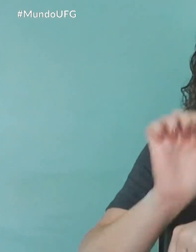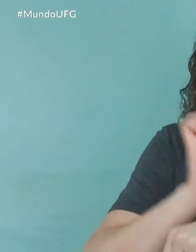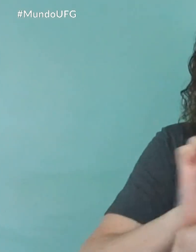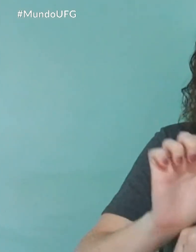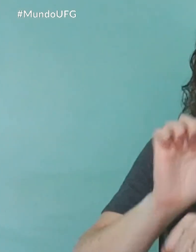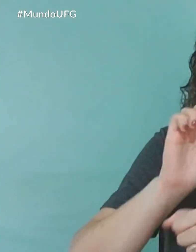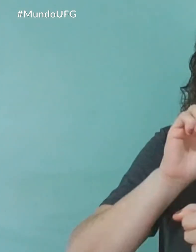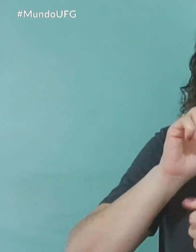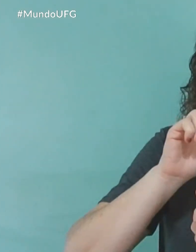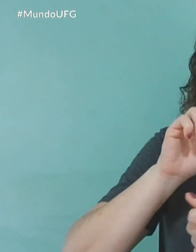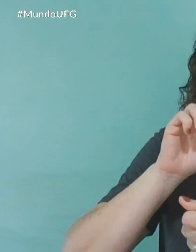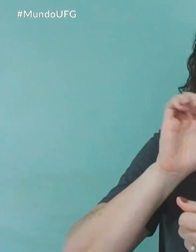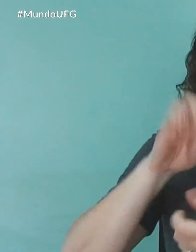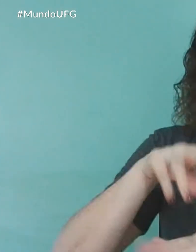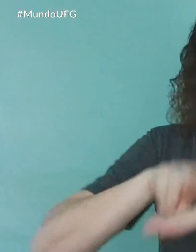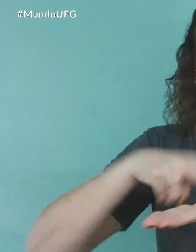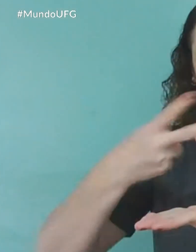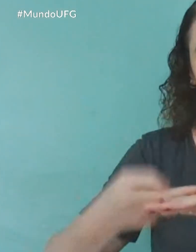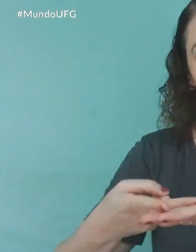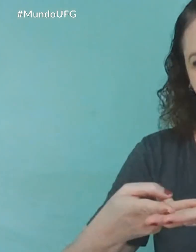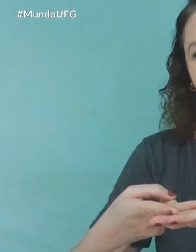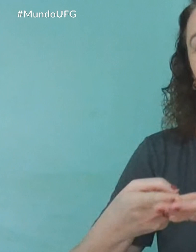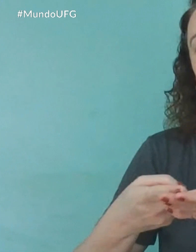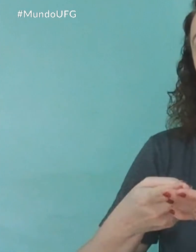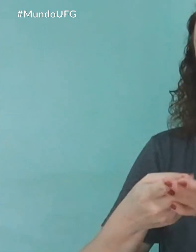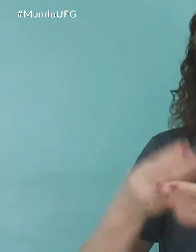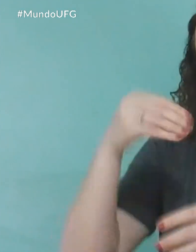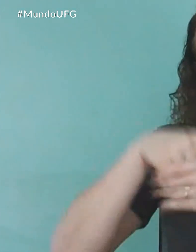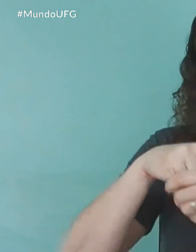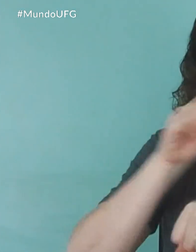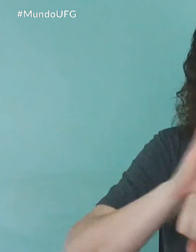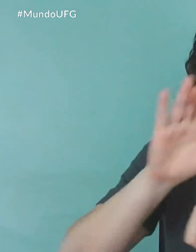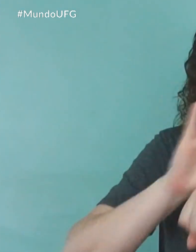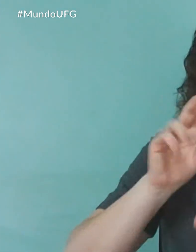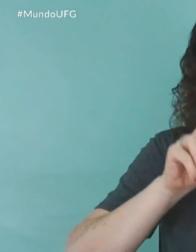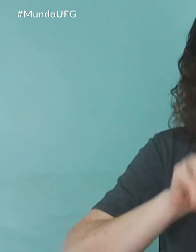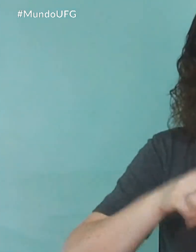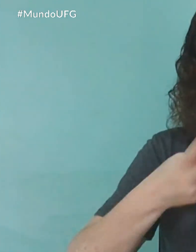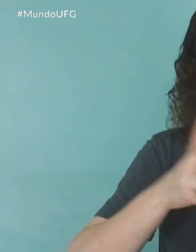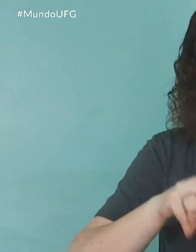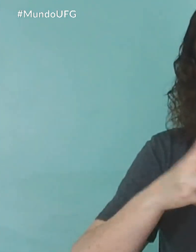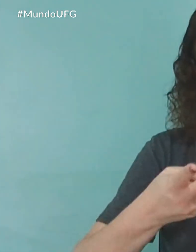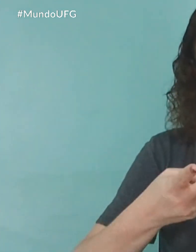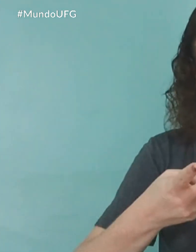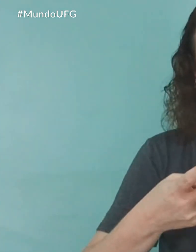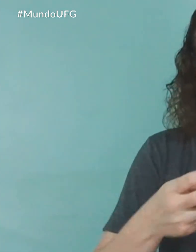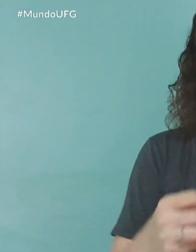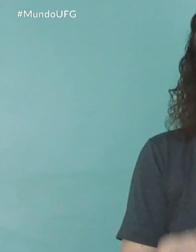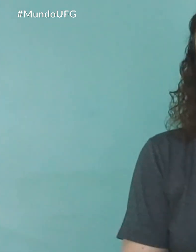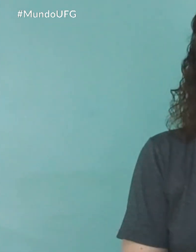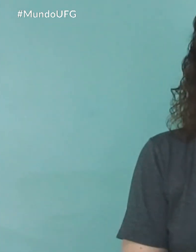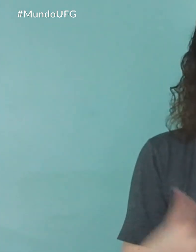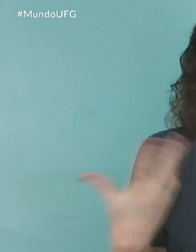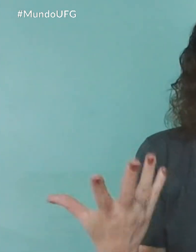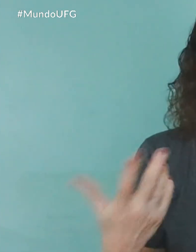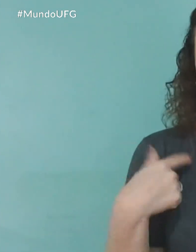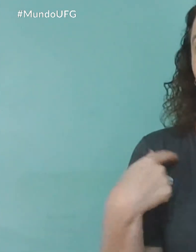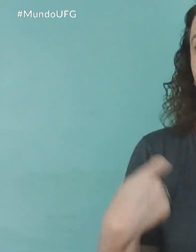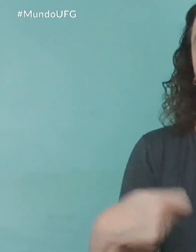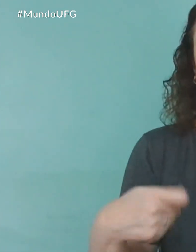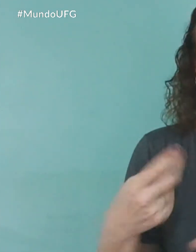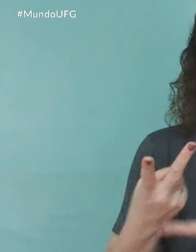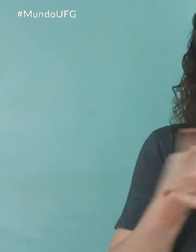Na minha última disciplina de estágio, né, estágios em tradução, no nosso curso de